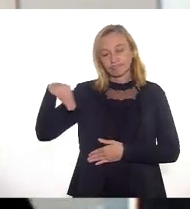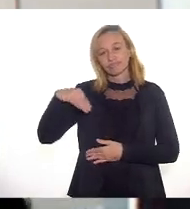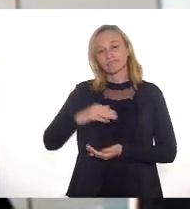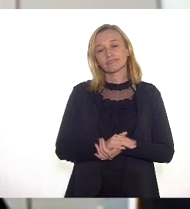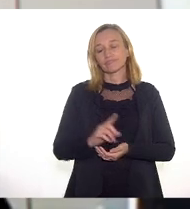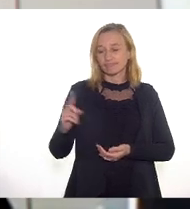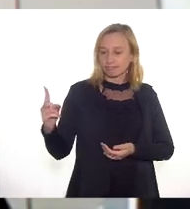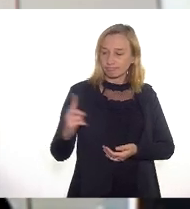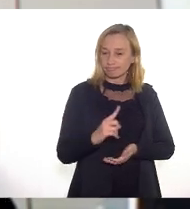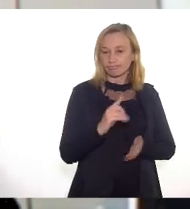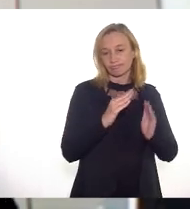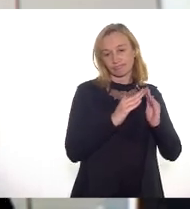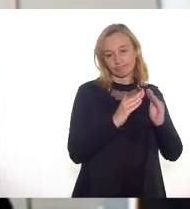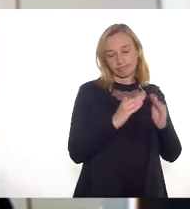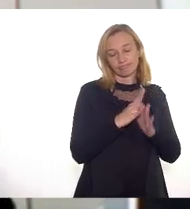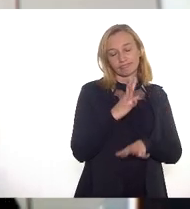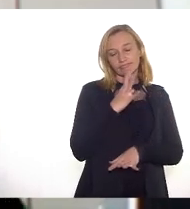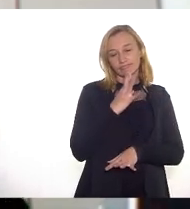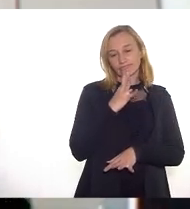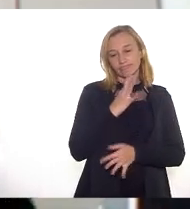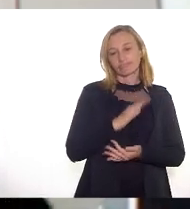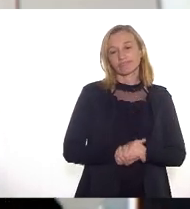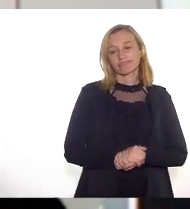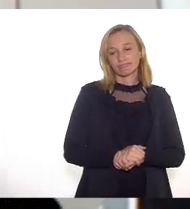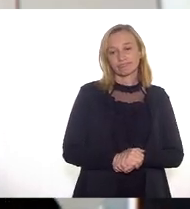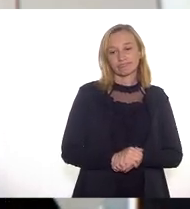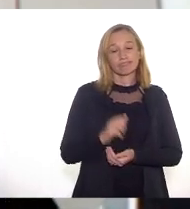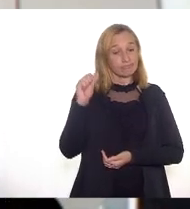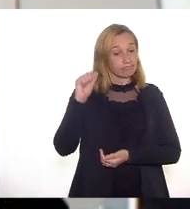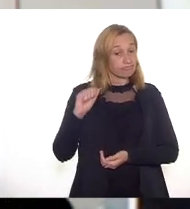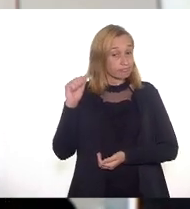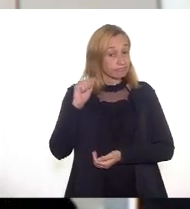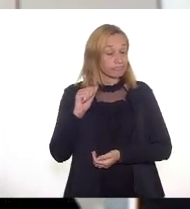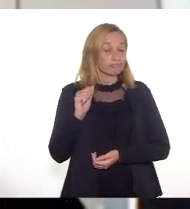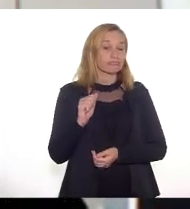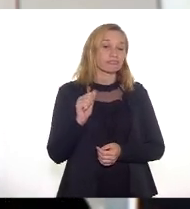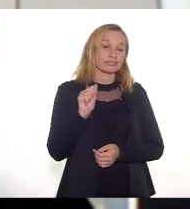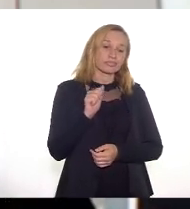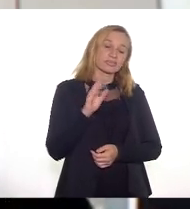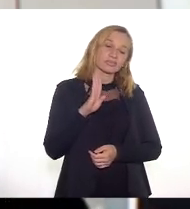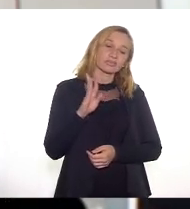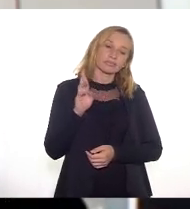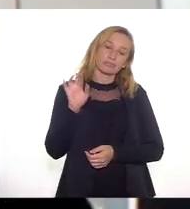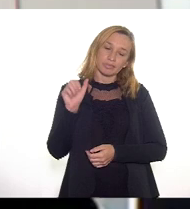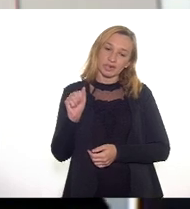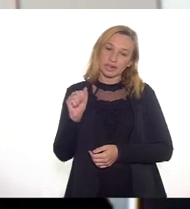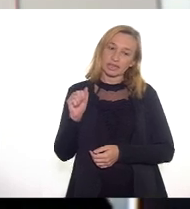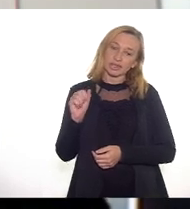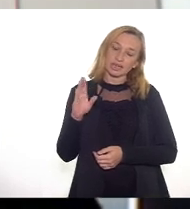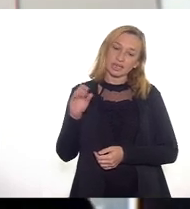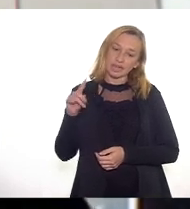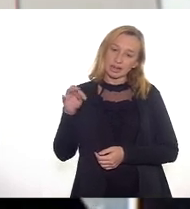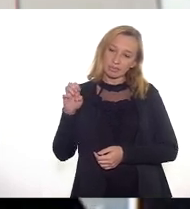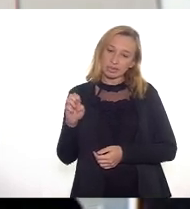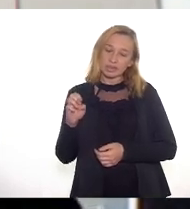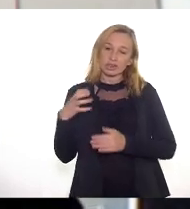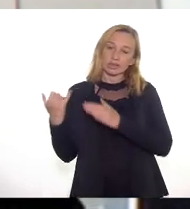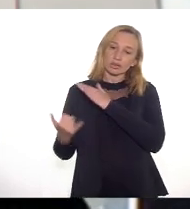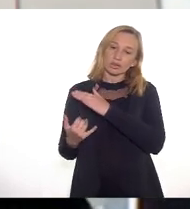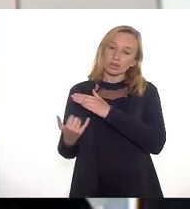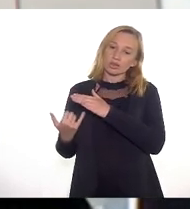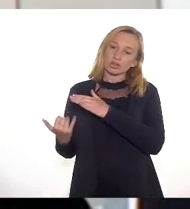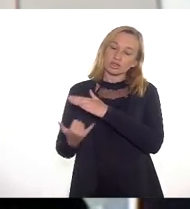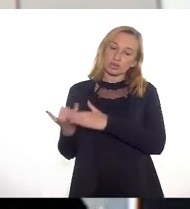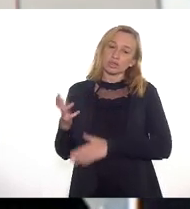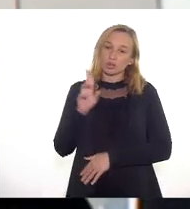casa o reconhecimento da Associação Abra Cannabis como instituição de utilidade